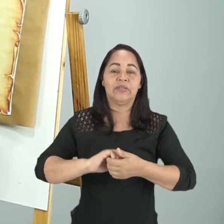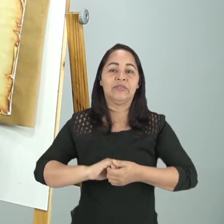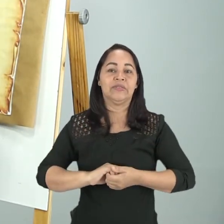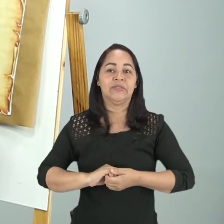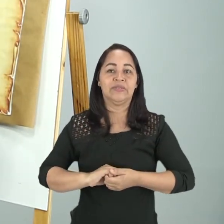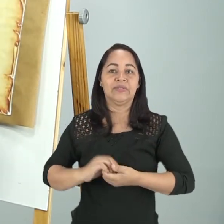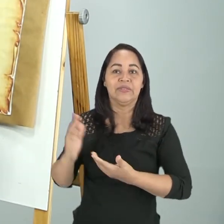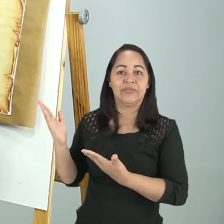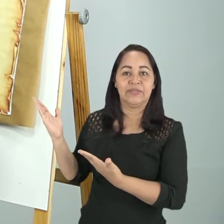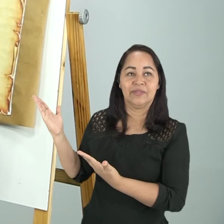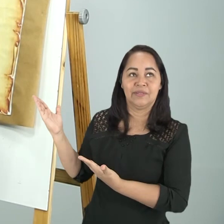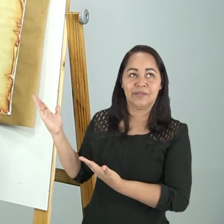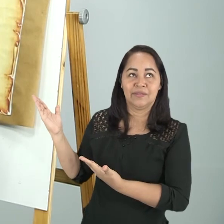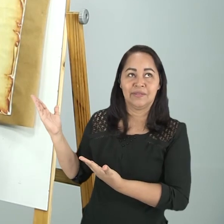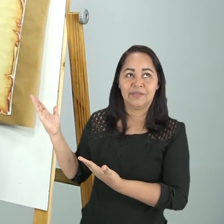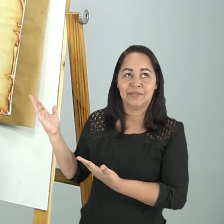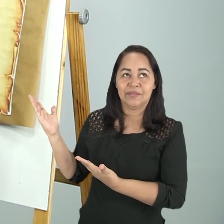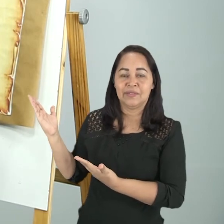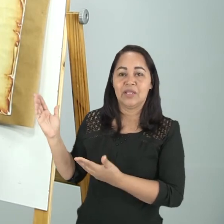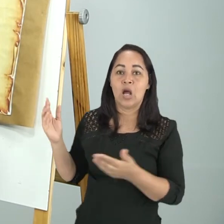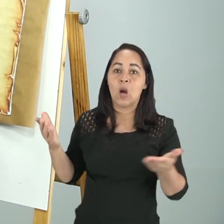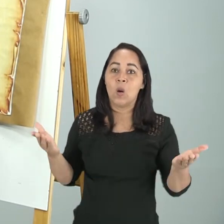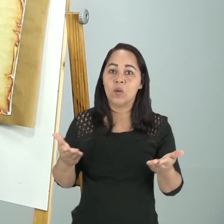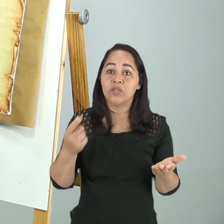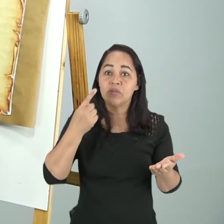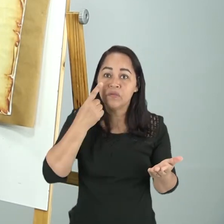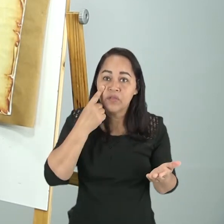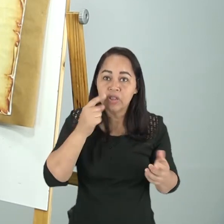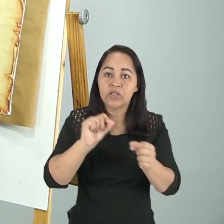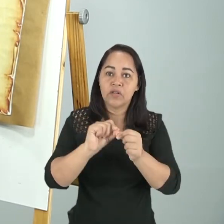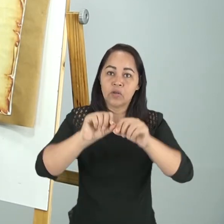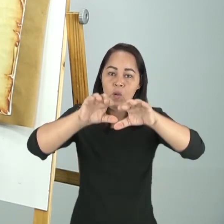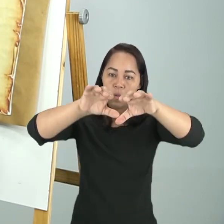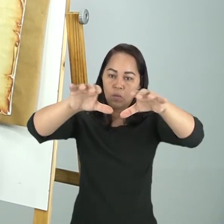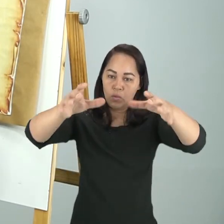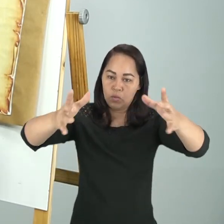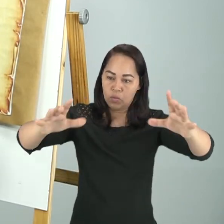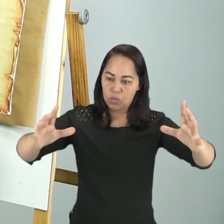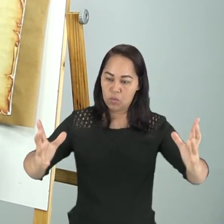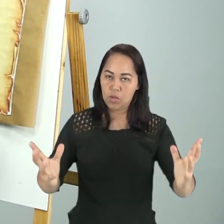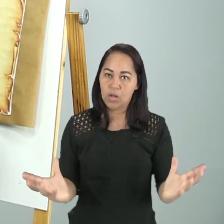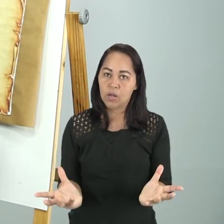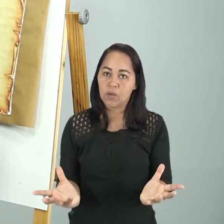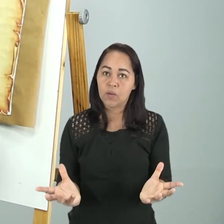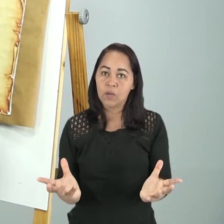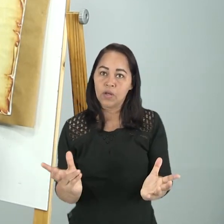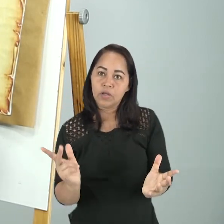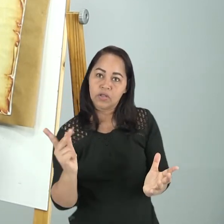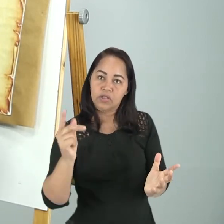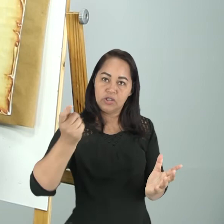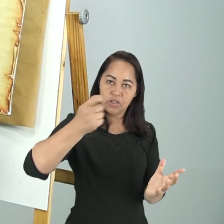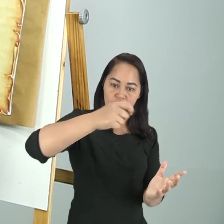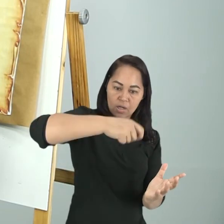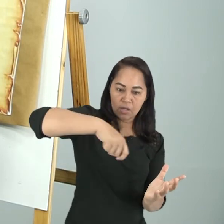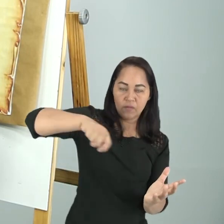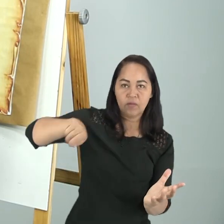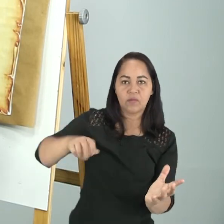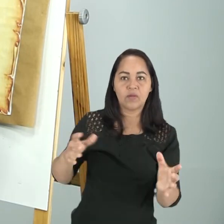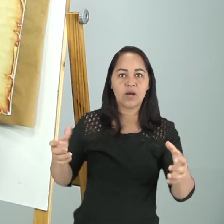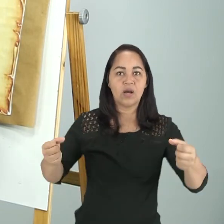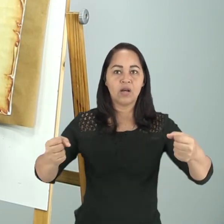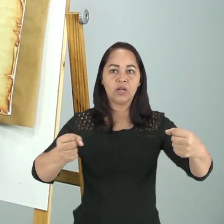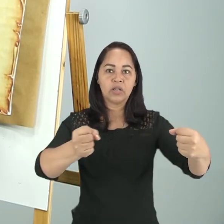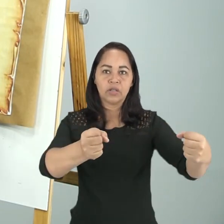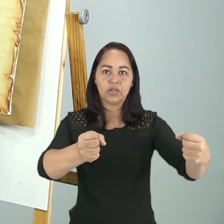imagens aqui, ó. Ó, hoje nós podemos ver essa linguagem, ó, dentro de artesanatos, ó. Isso aqui é o